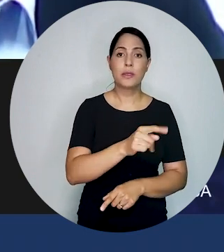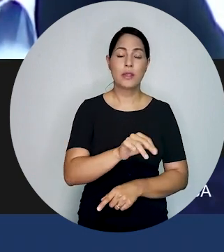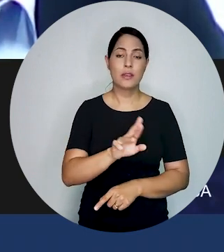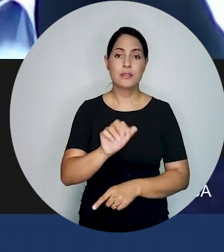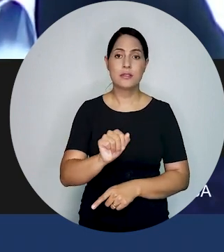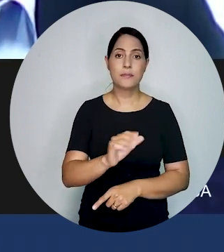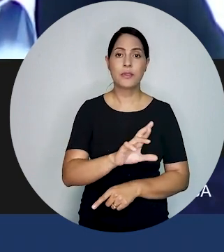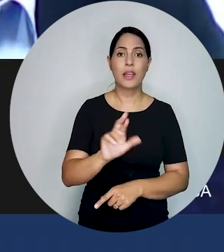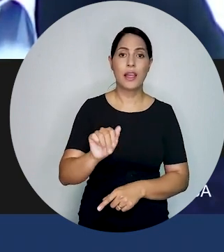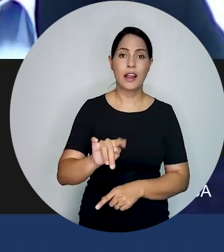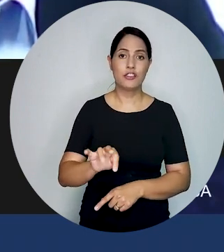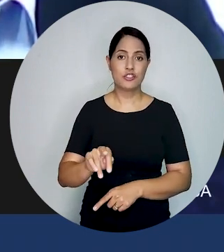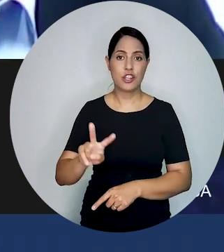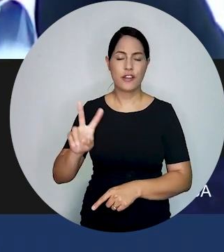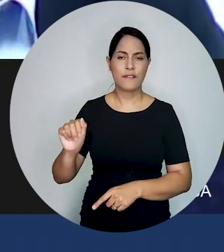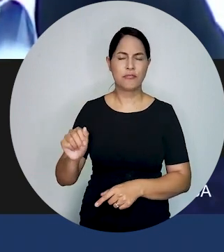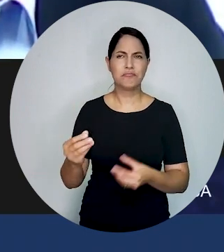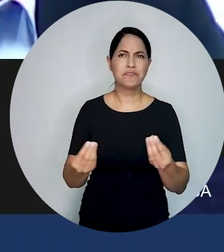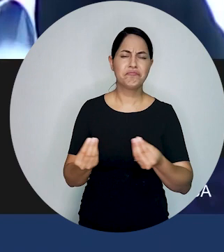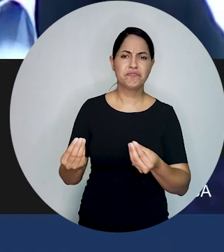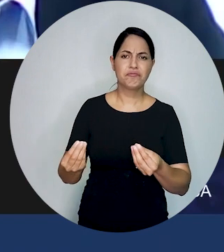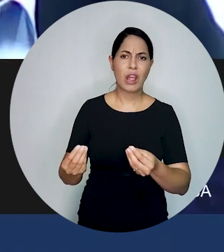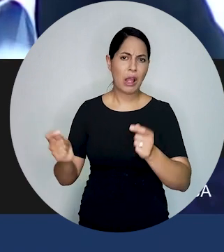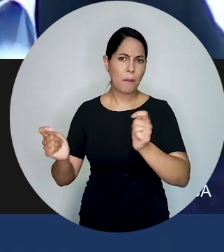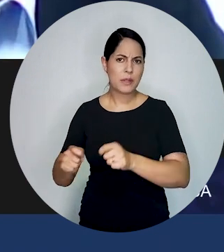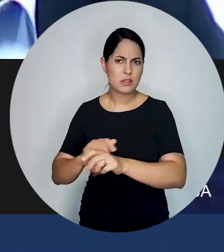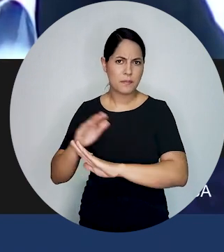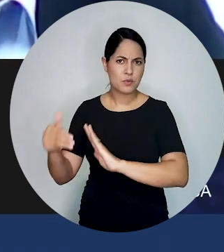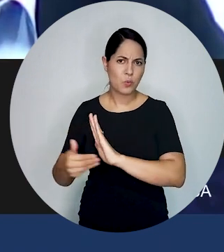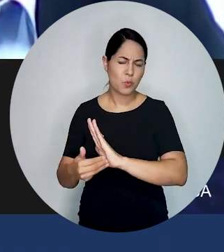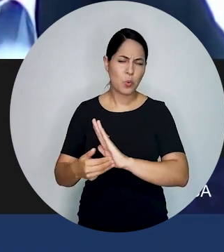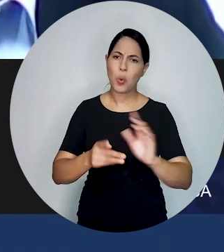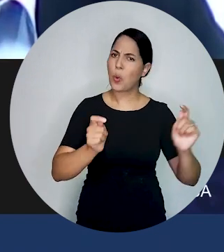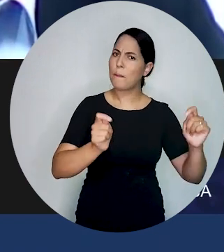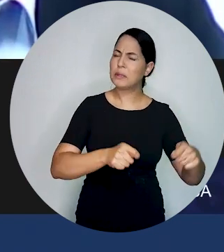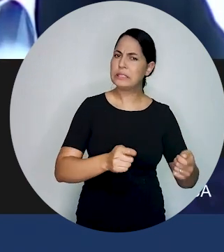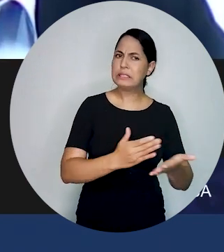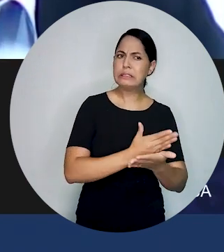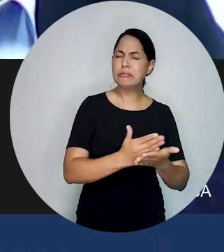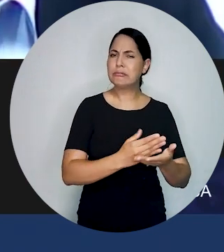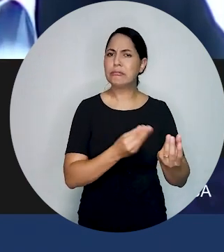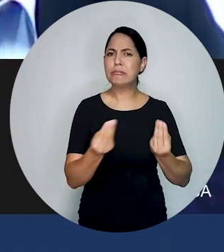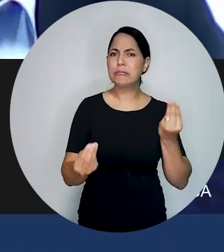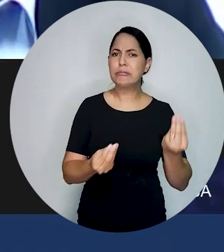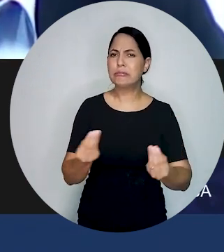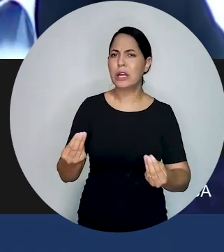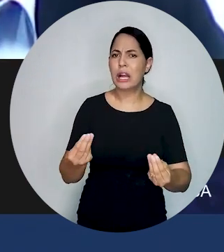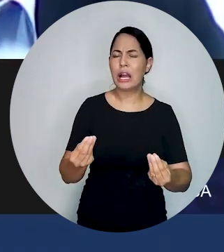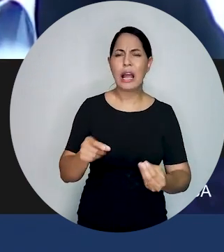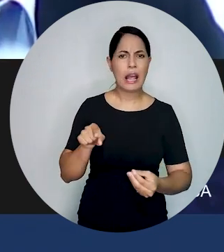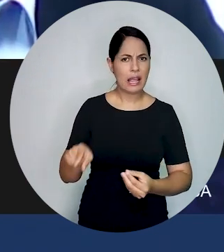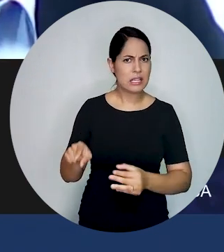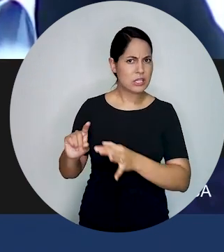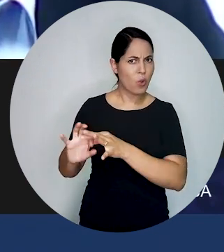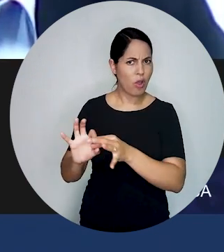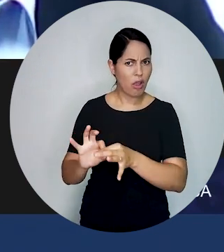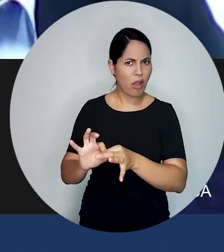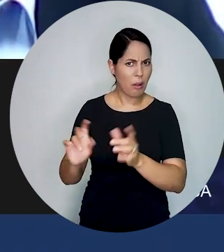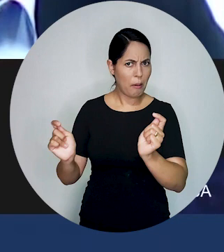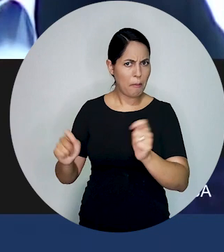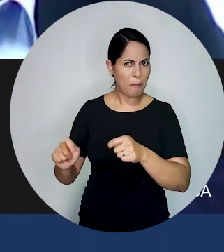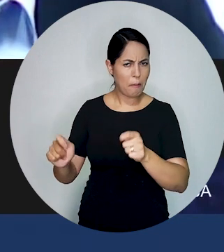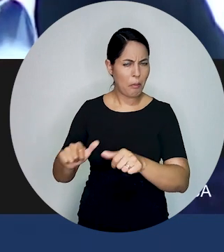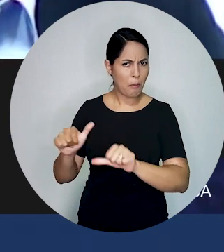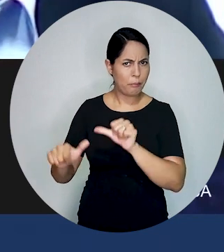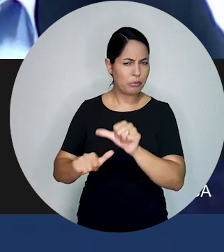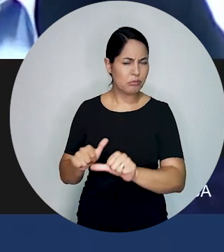nos esclarecesse se efetivamente não é possível a modificação da competência absoluta. A gente